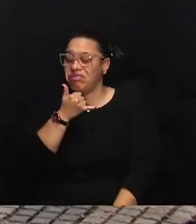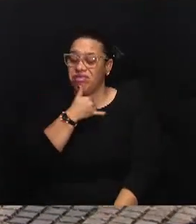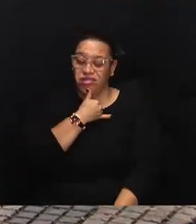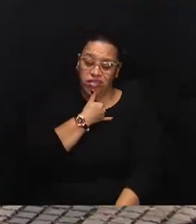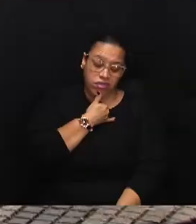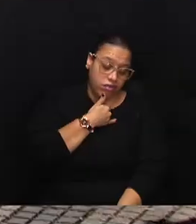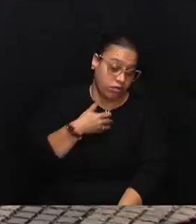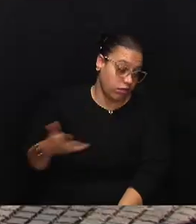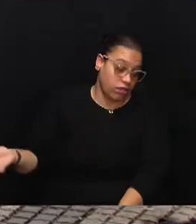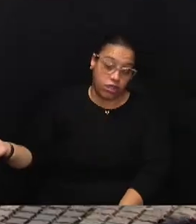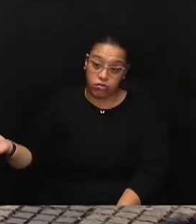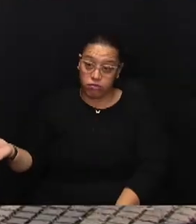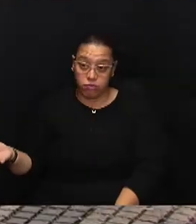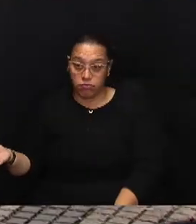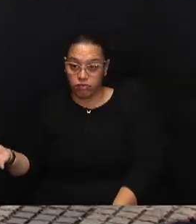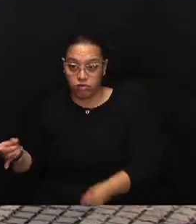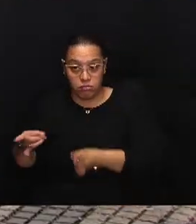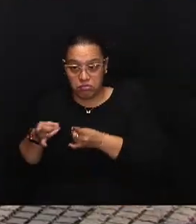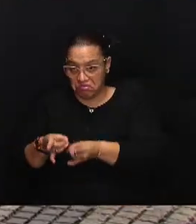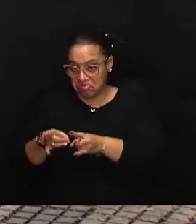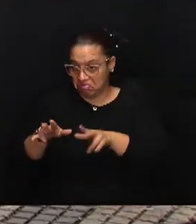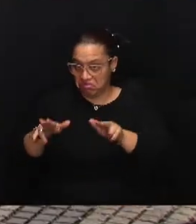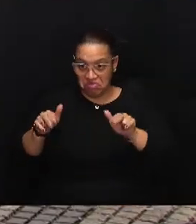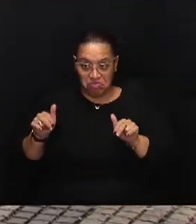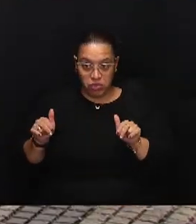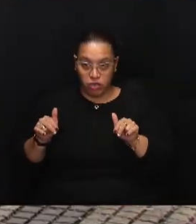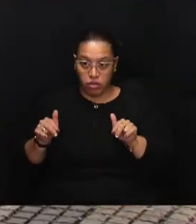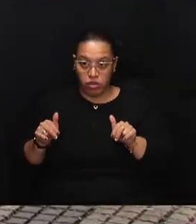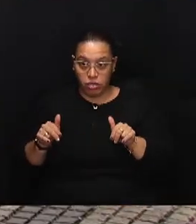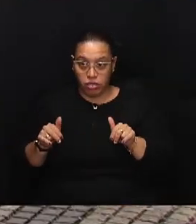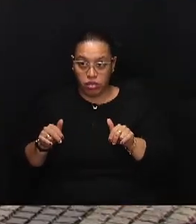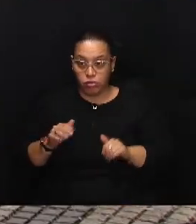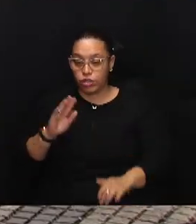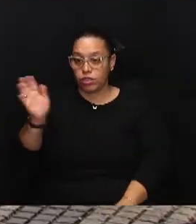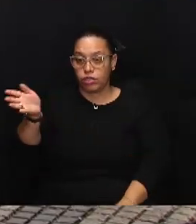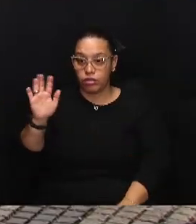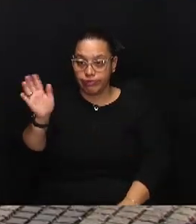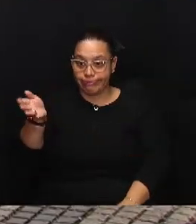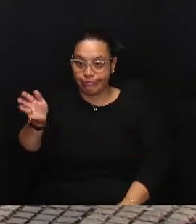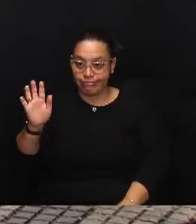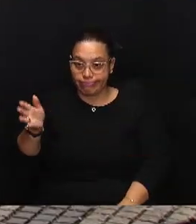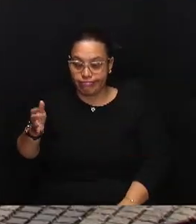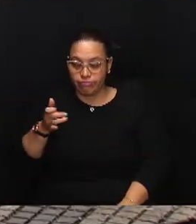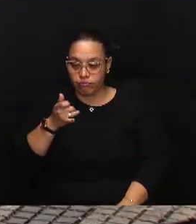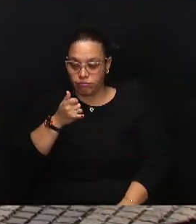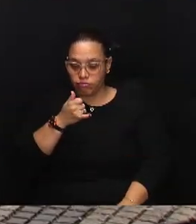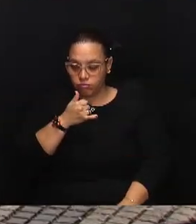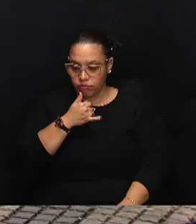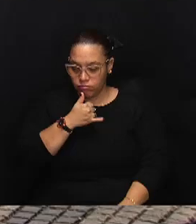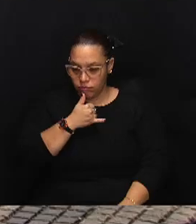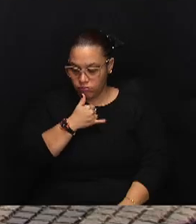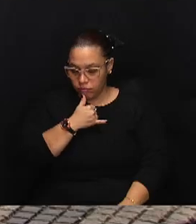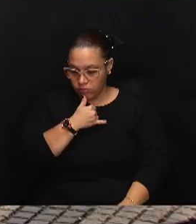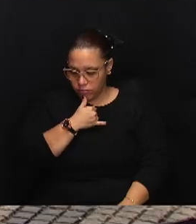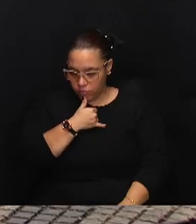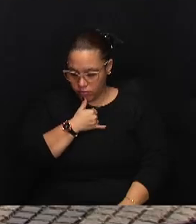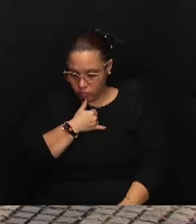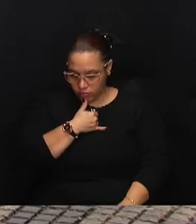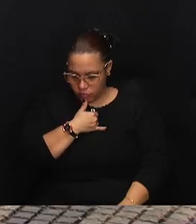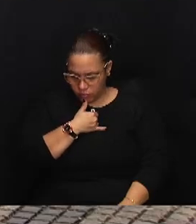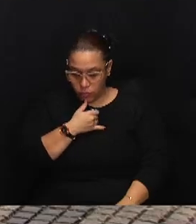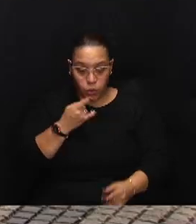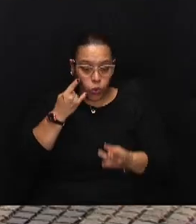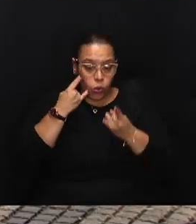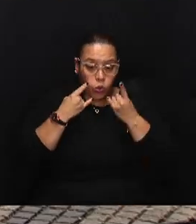E claro, o cemitério nunca vai deixar de ser um lugar de despedida, de luto, de tristeza, de